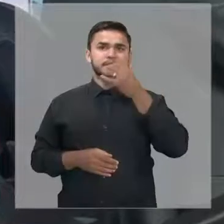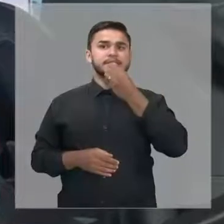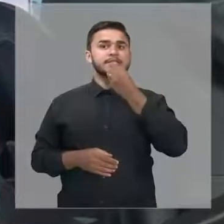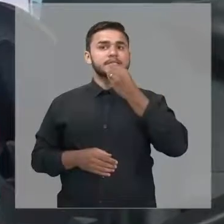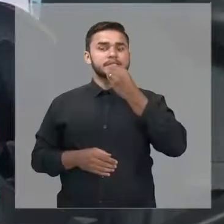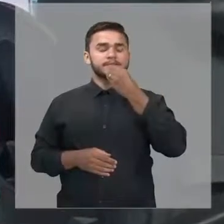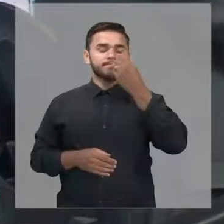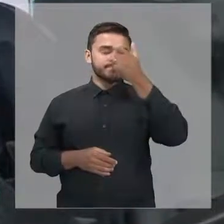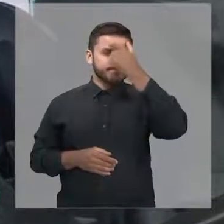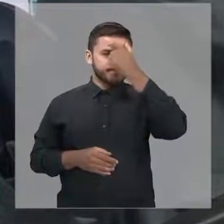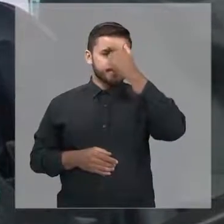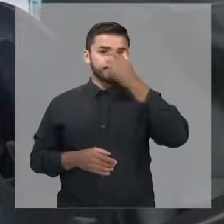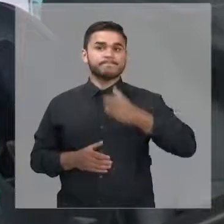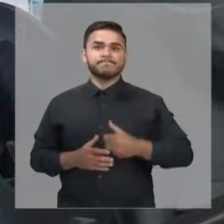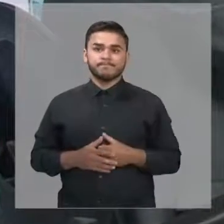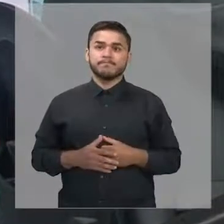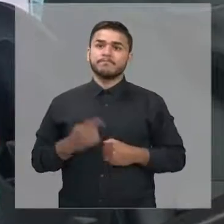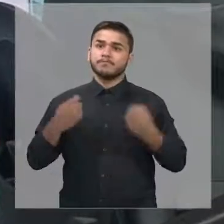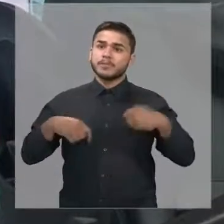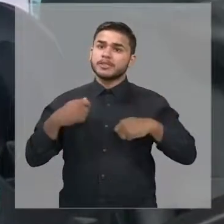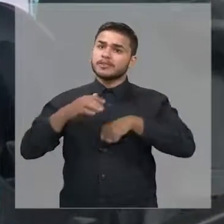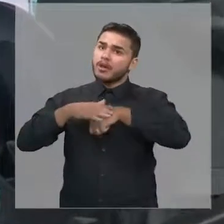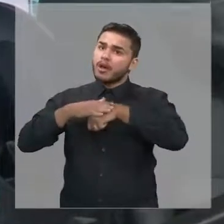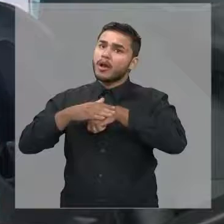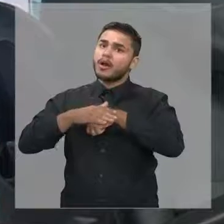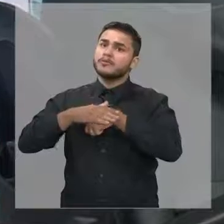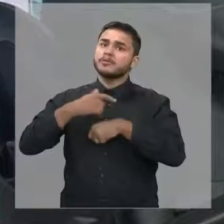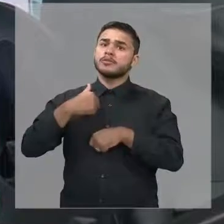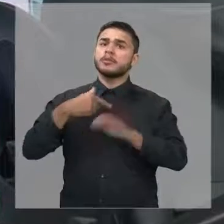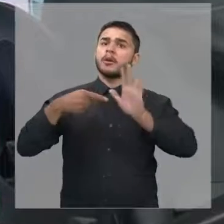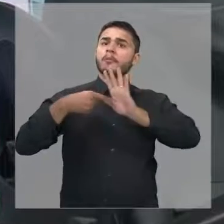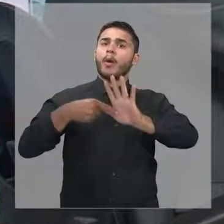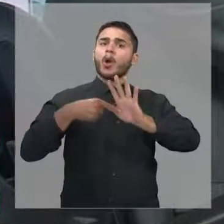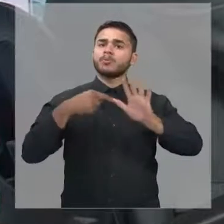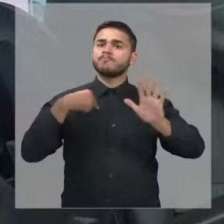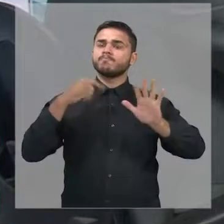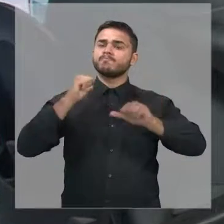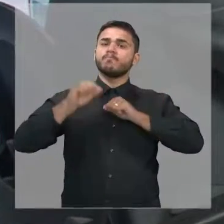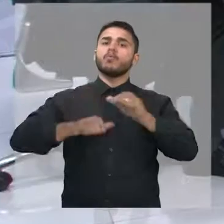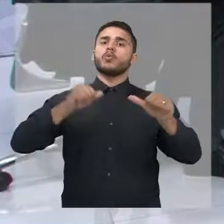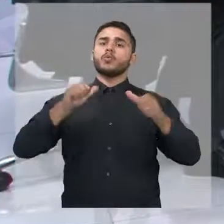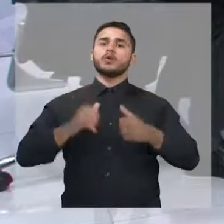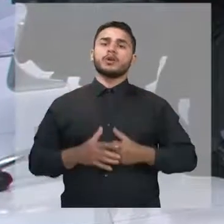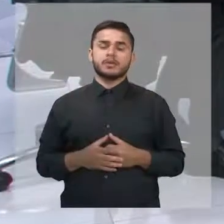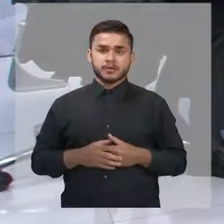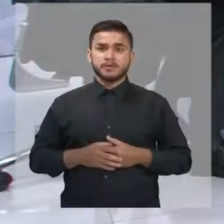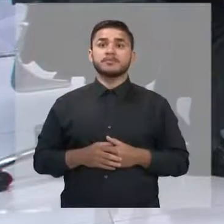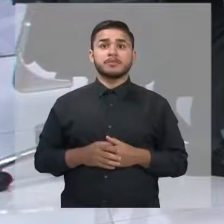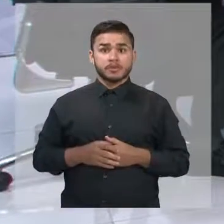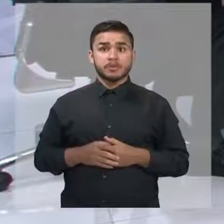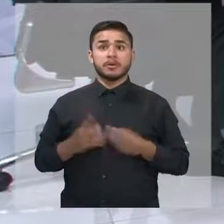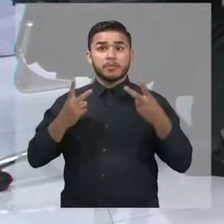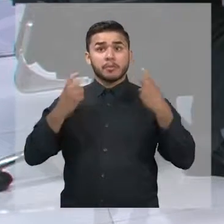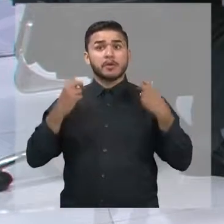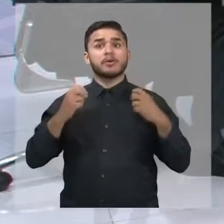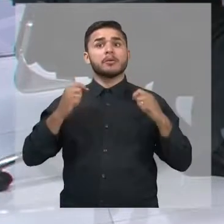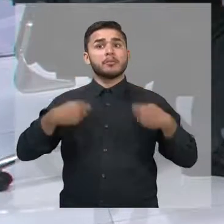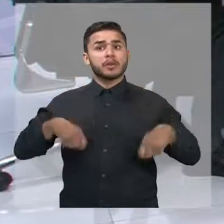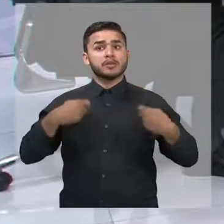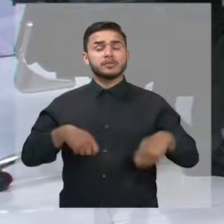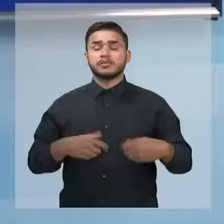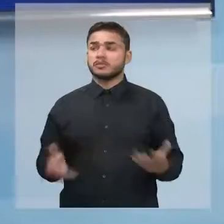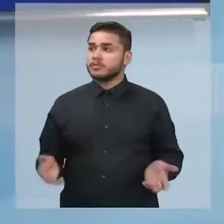que esse limite, né, não dá para ser extrapolado dessa forma. Se bem que durante a semana as associações,